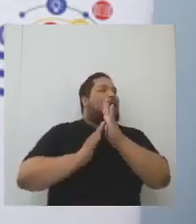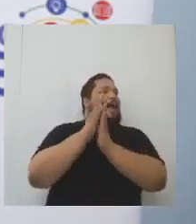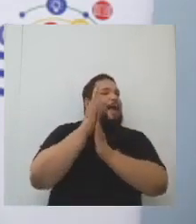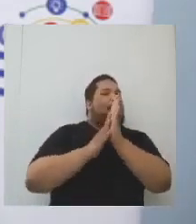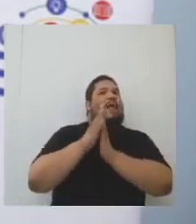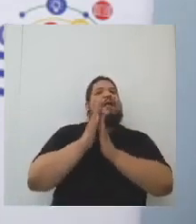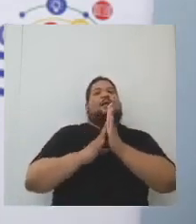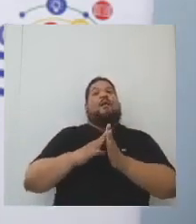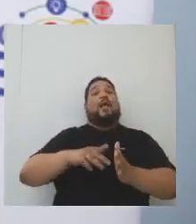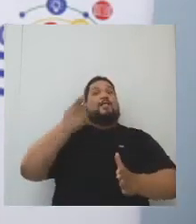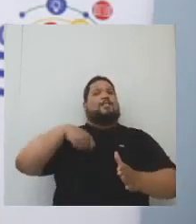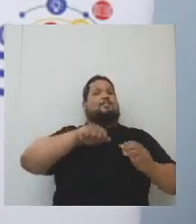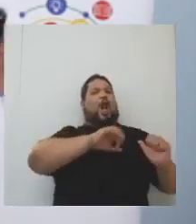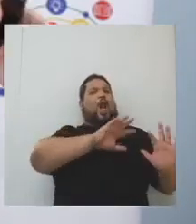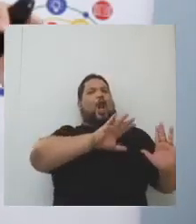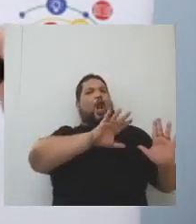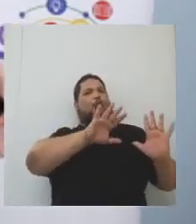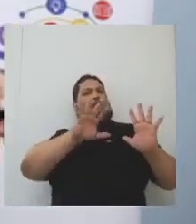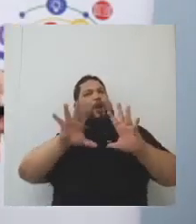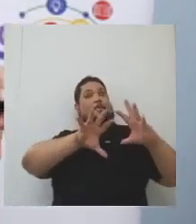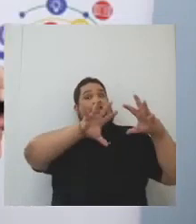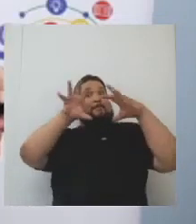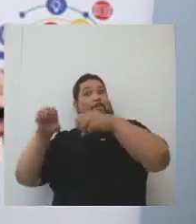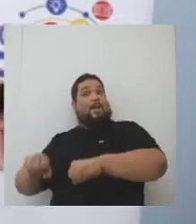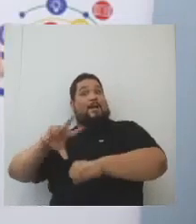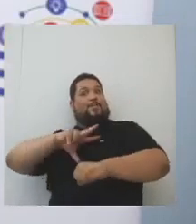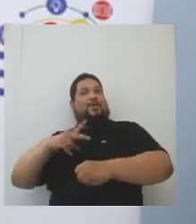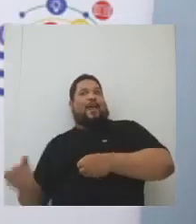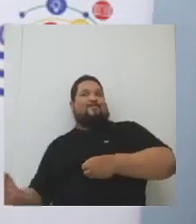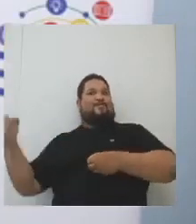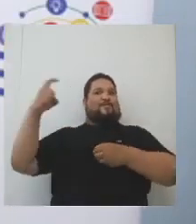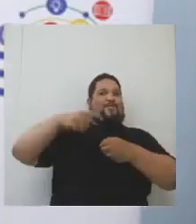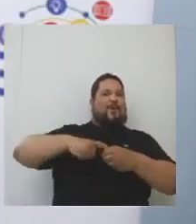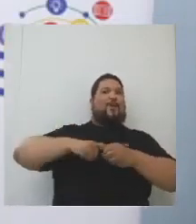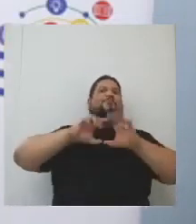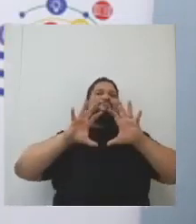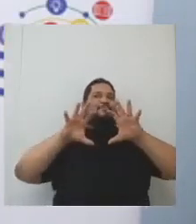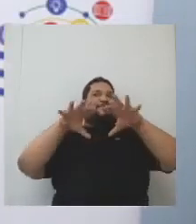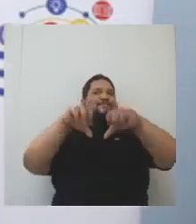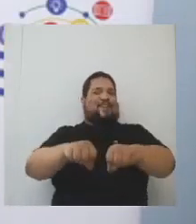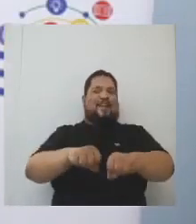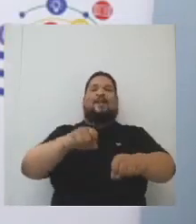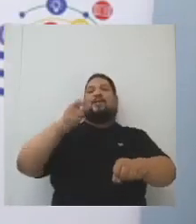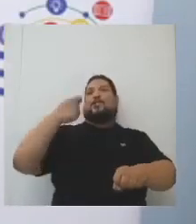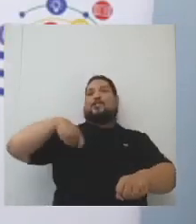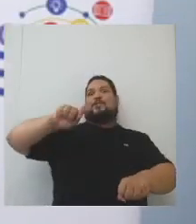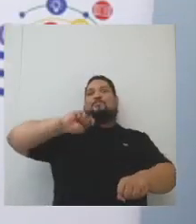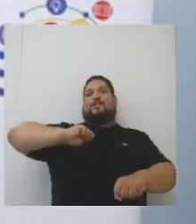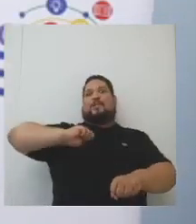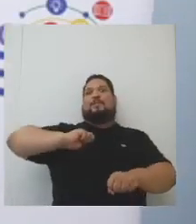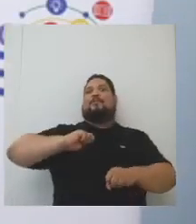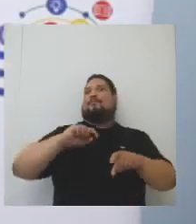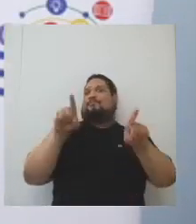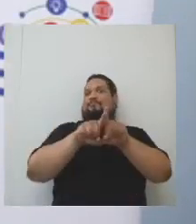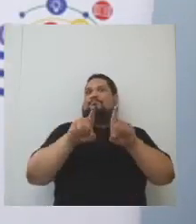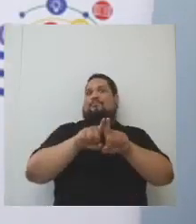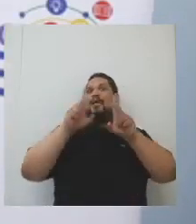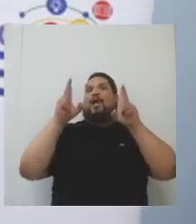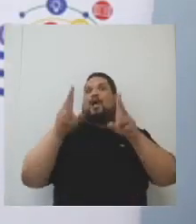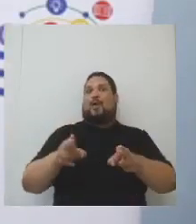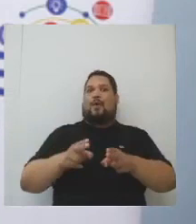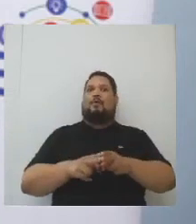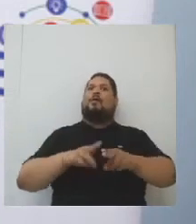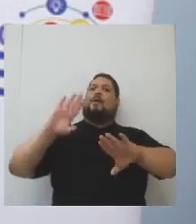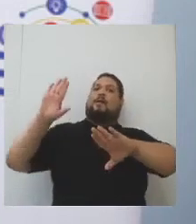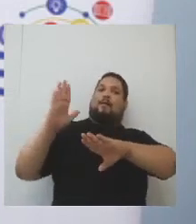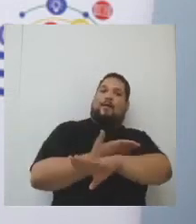pelo território, invade Portugal e depois de tomar Portugal, o que é que faz? Volta para a Espanha e